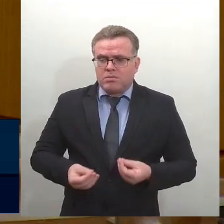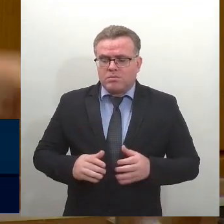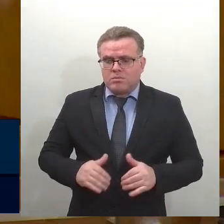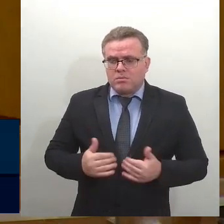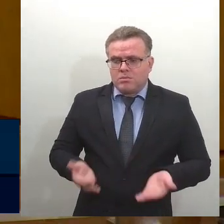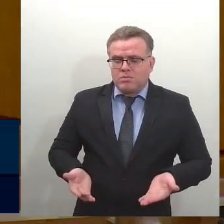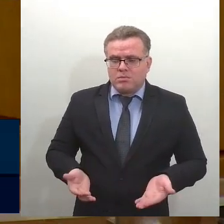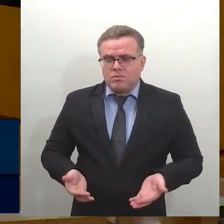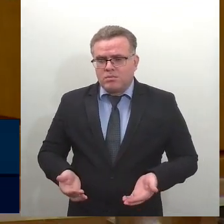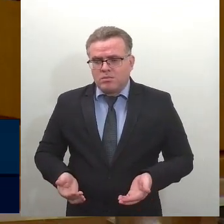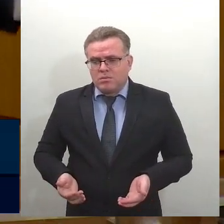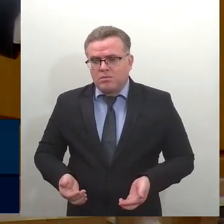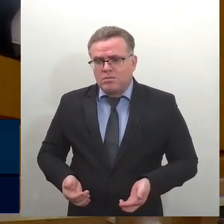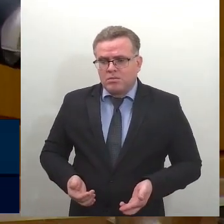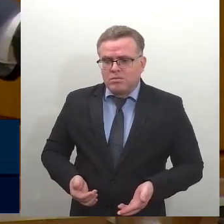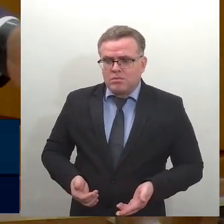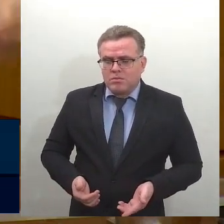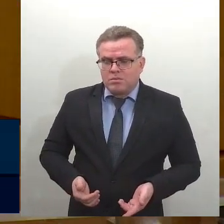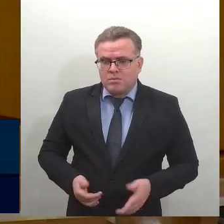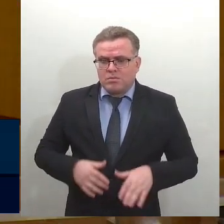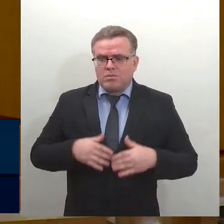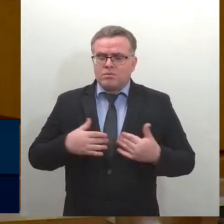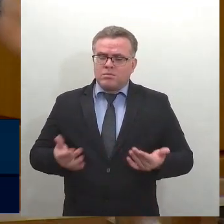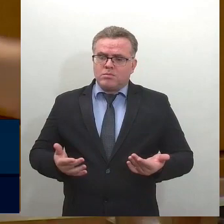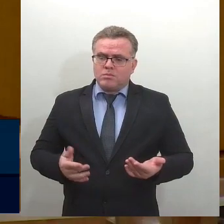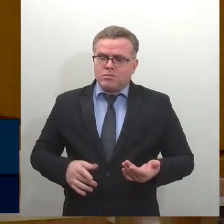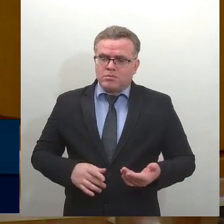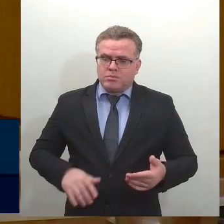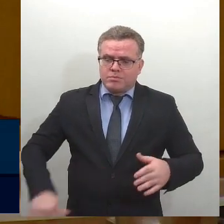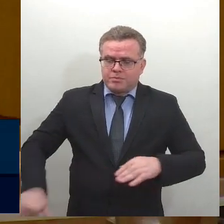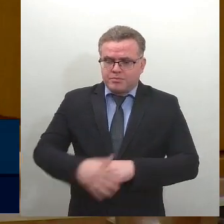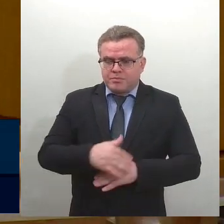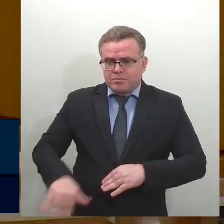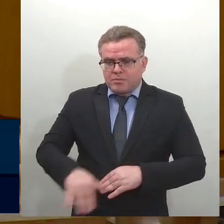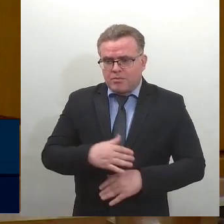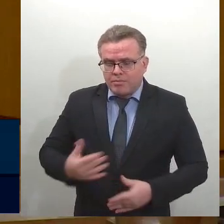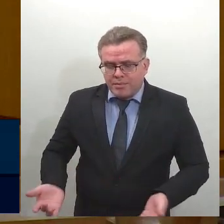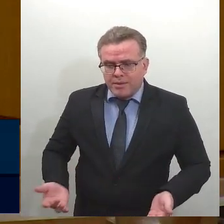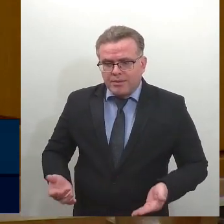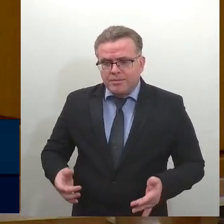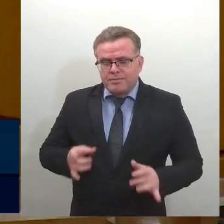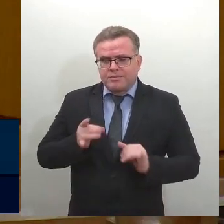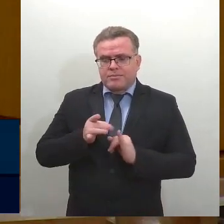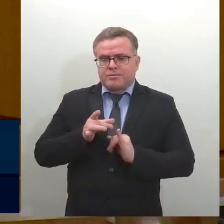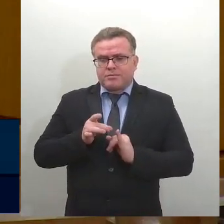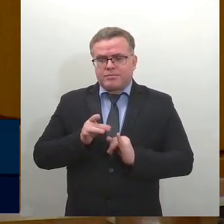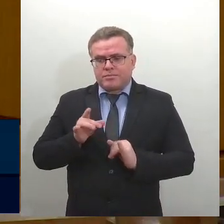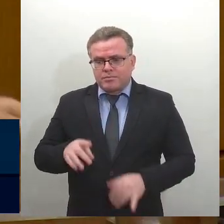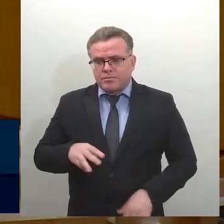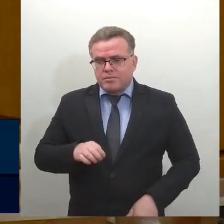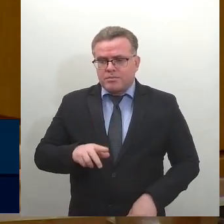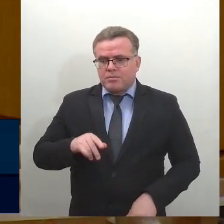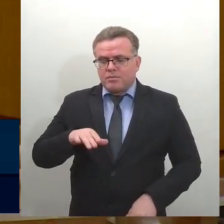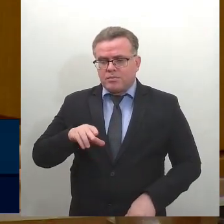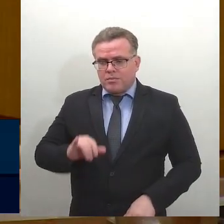É exemplo da rodovia Itabaiana-Itapuranga, do estádio Presidente Médici, de um CEASA que está lá